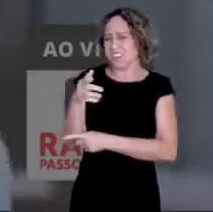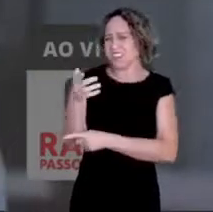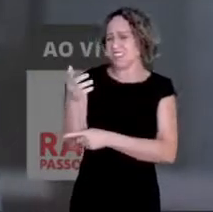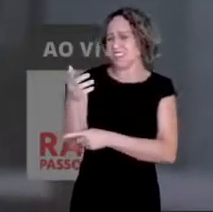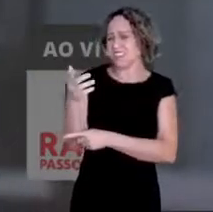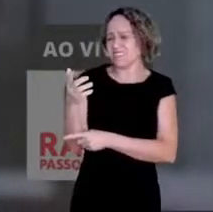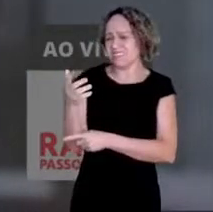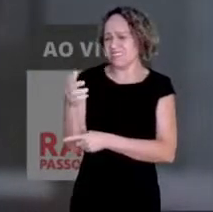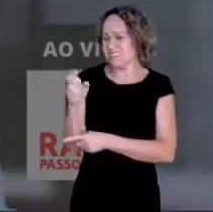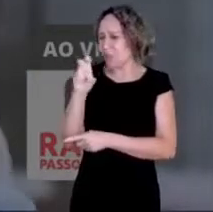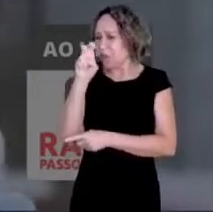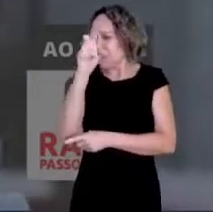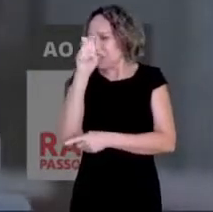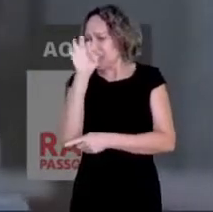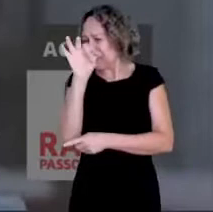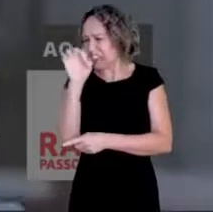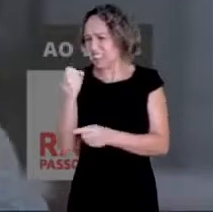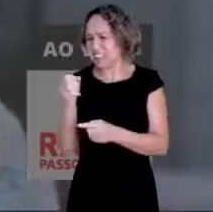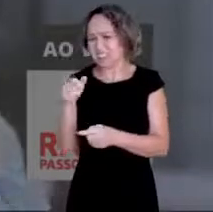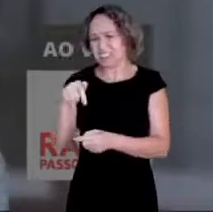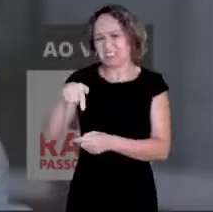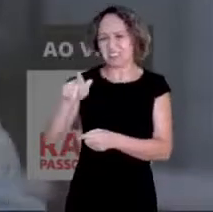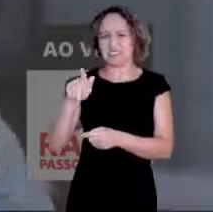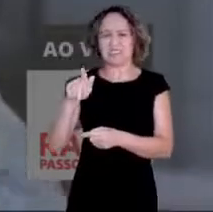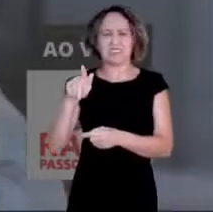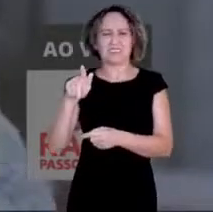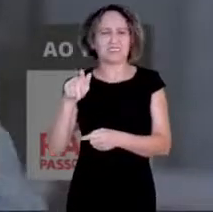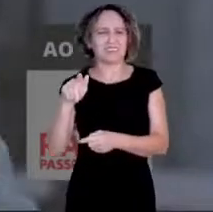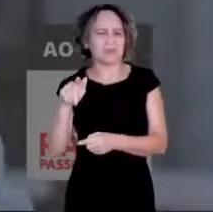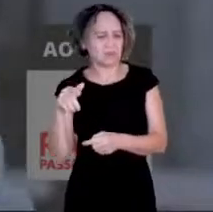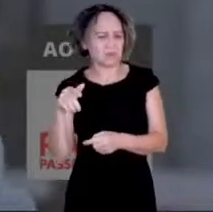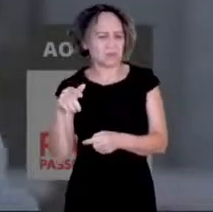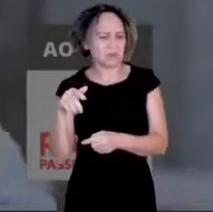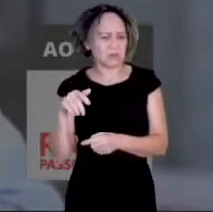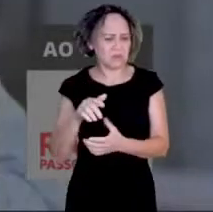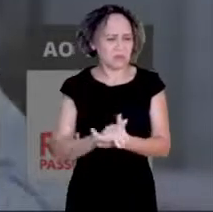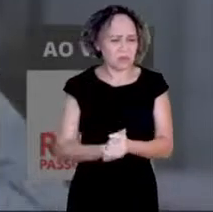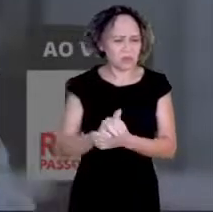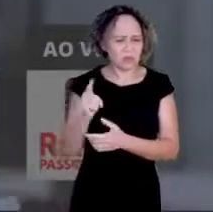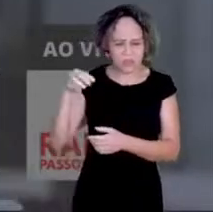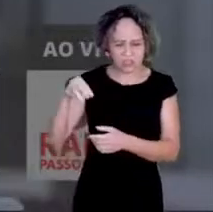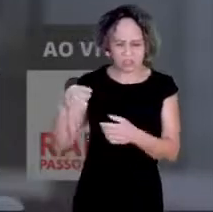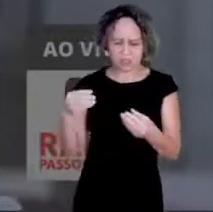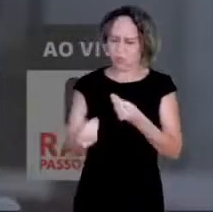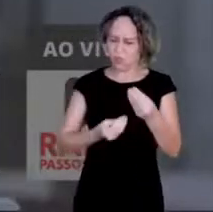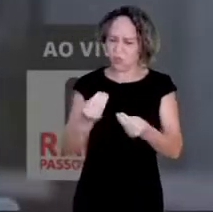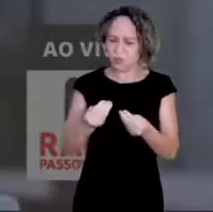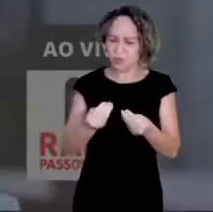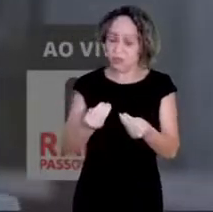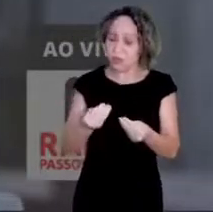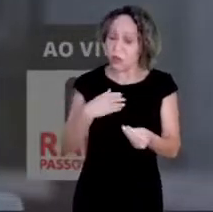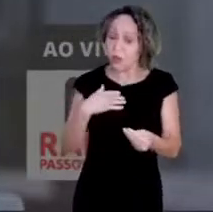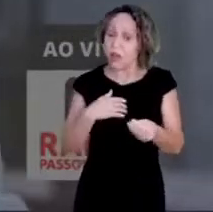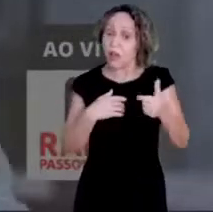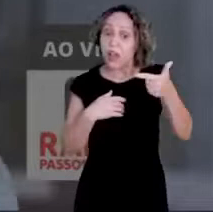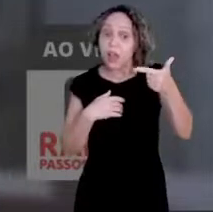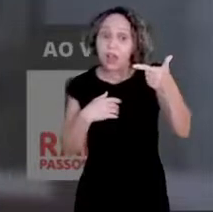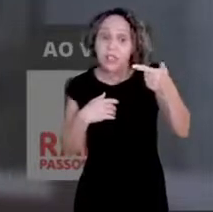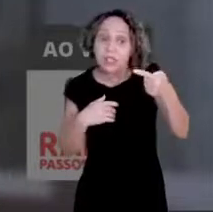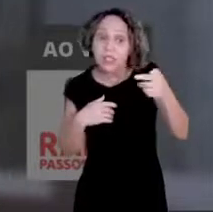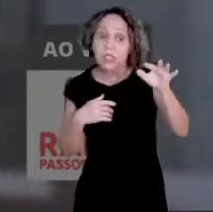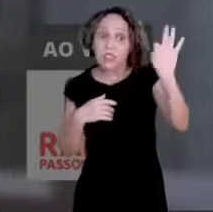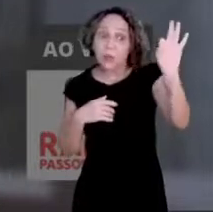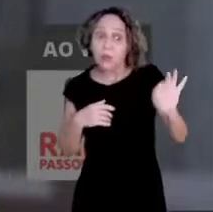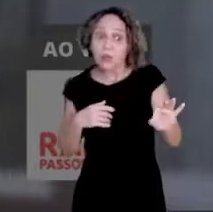mais. Não respeita. Esse país só pensa efetivamente nas loucuras do presidente. Você veja uma coisa, nós